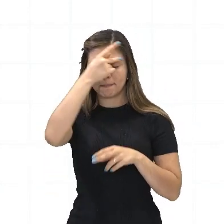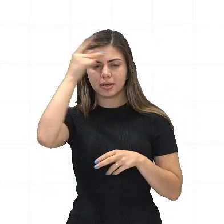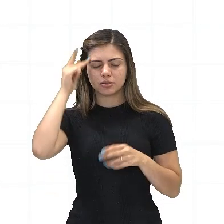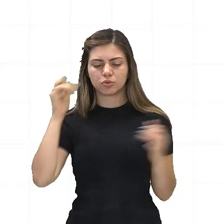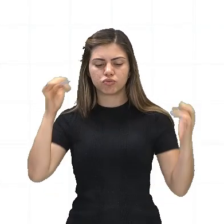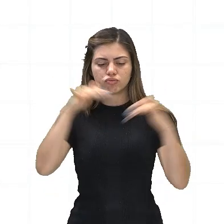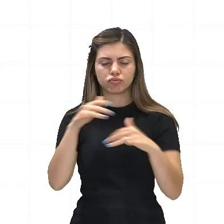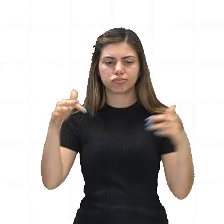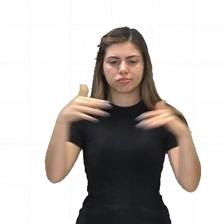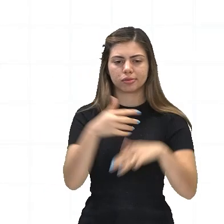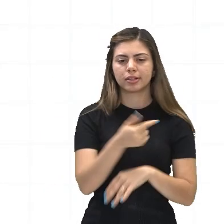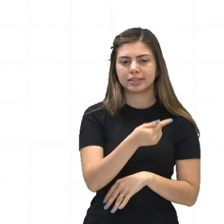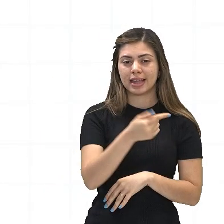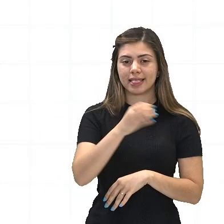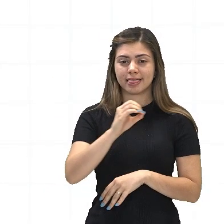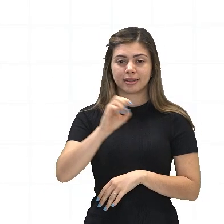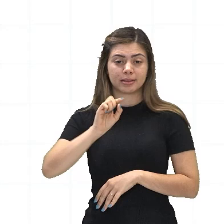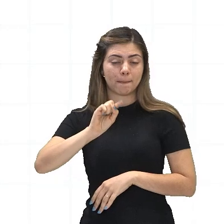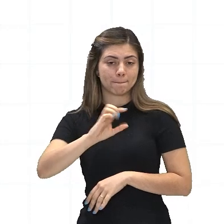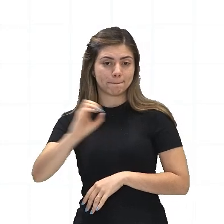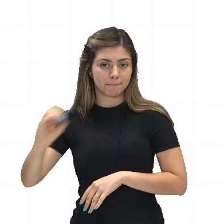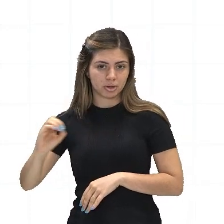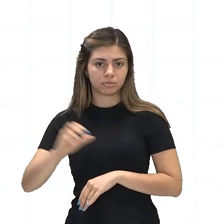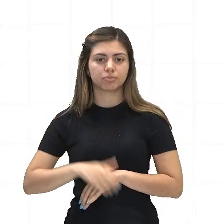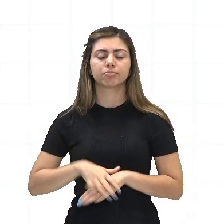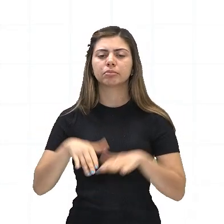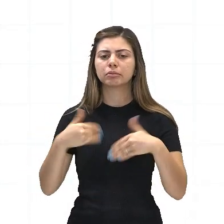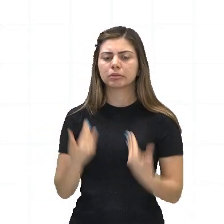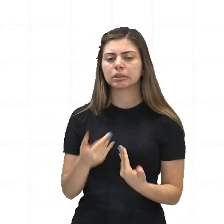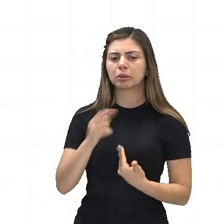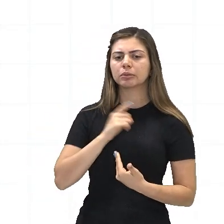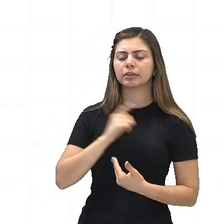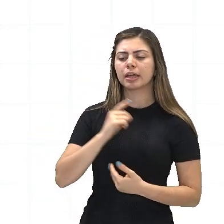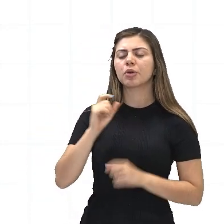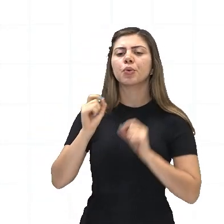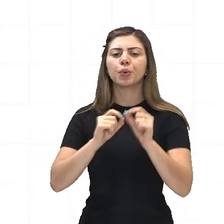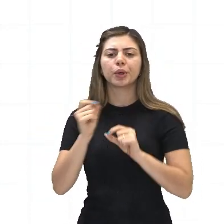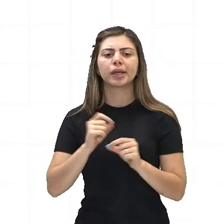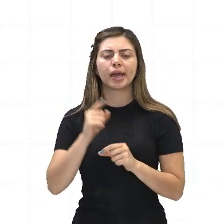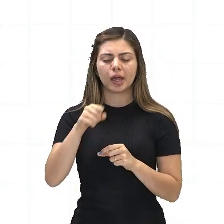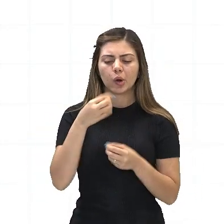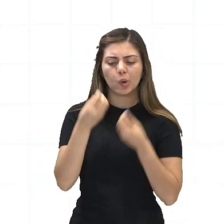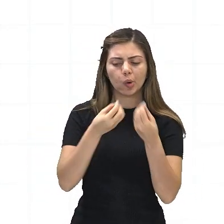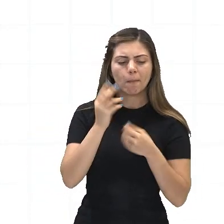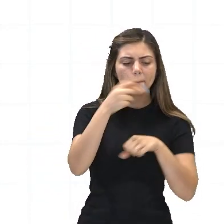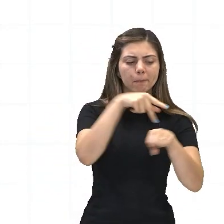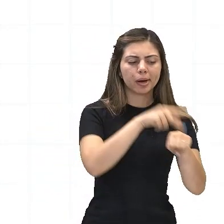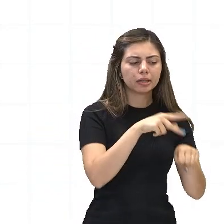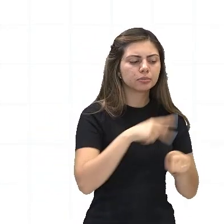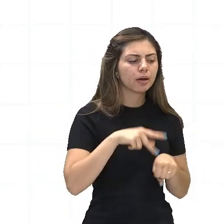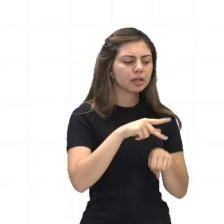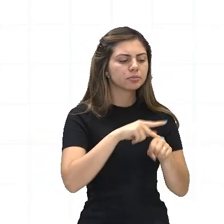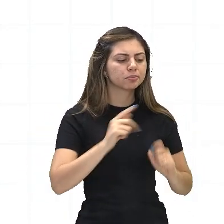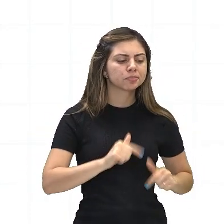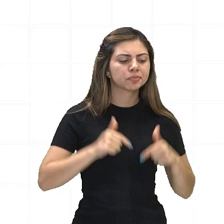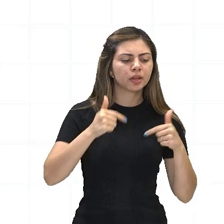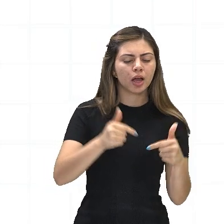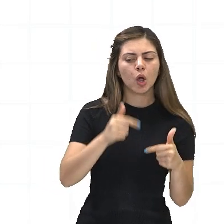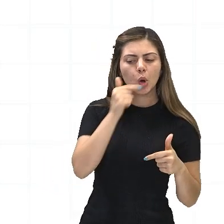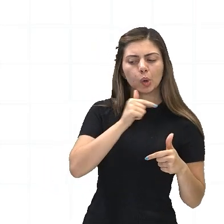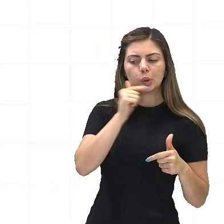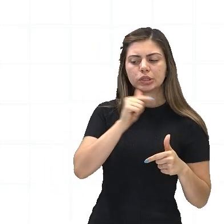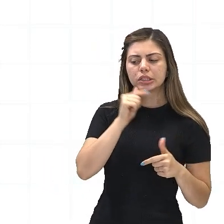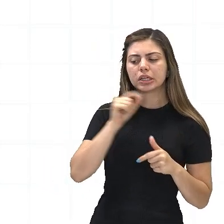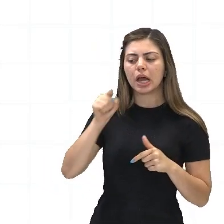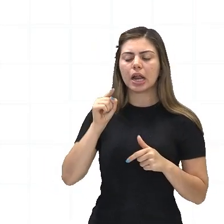O encontro deve apresentar pela primeira vez um balanço global de como cada país está atuando para cumprir com